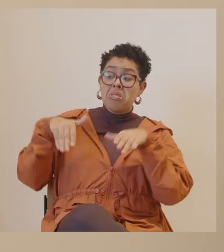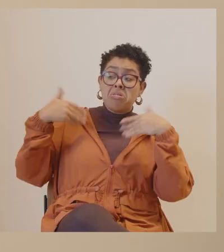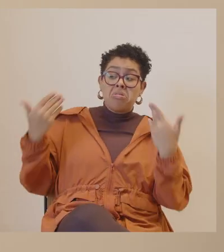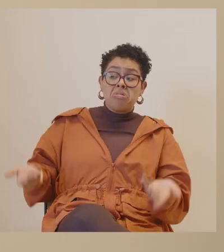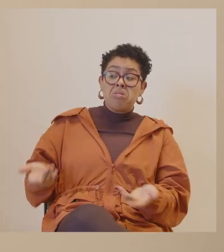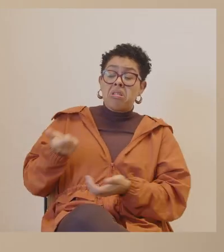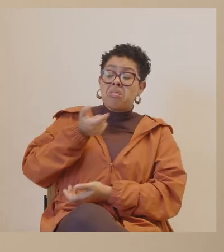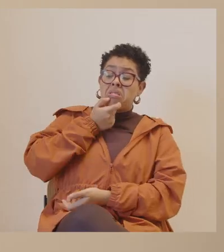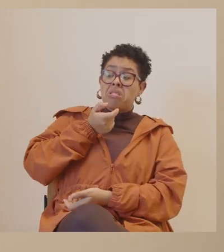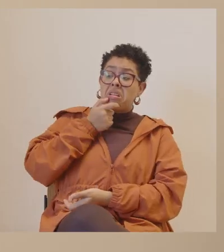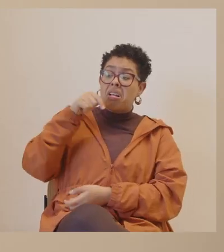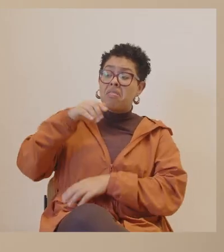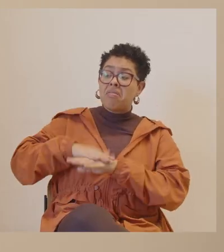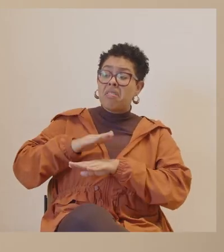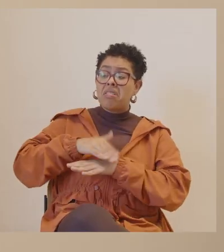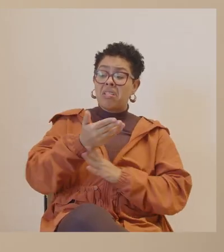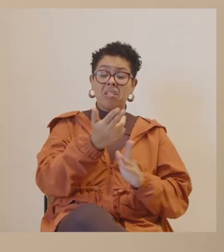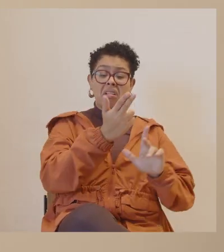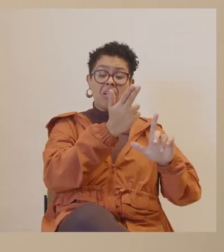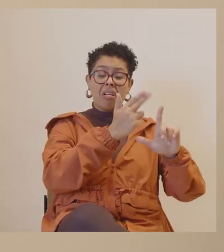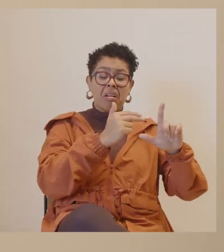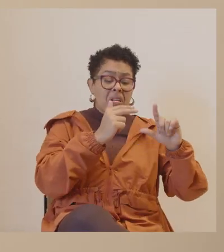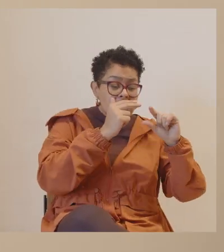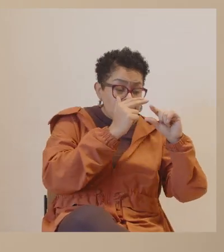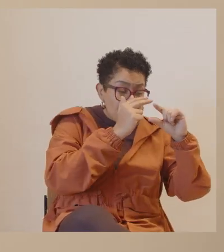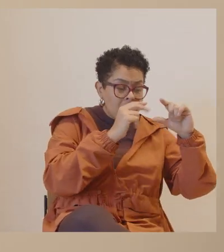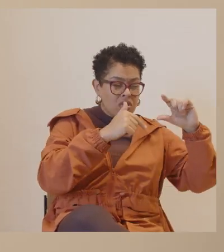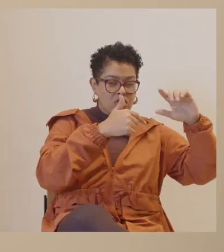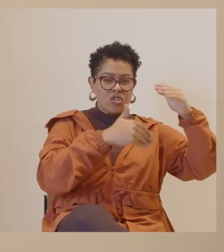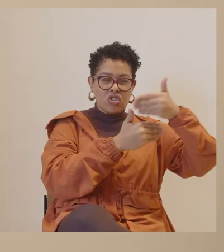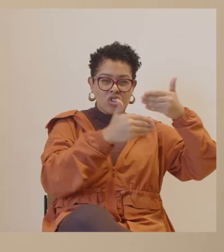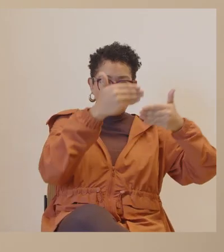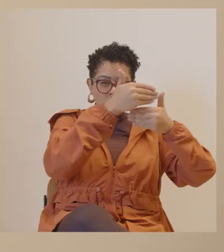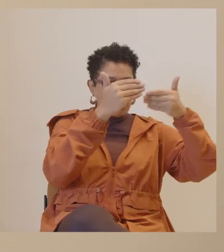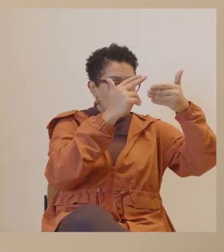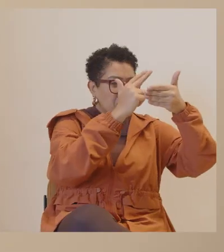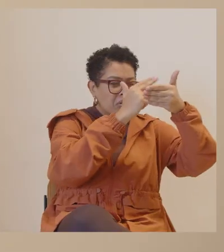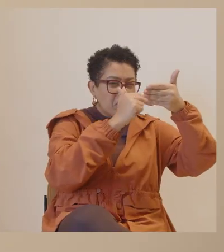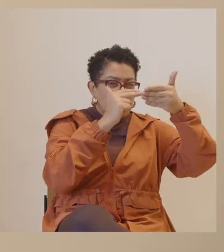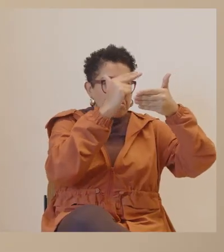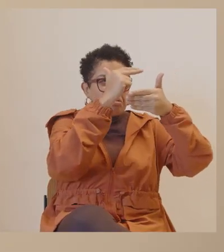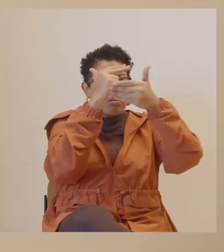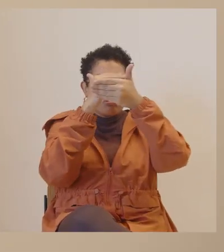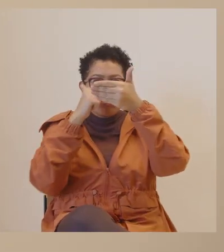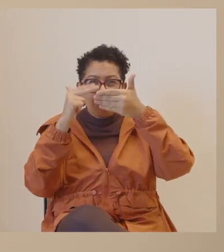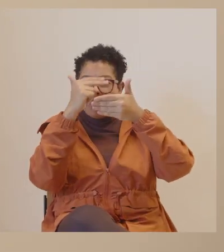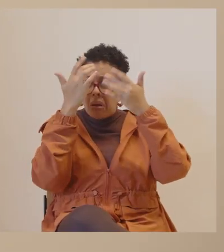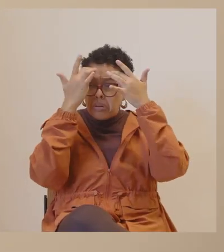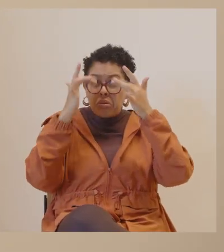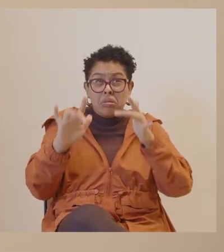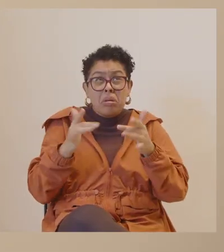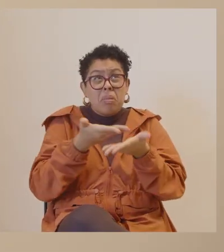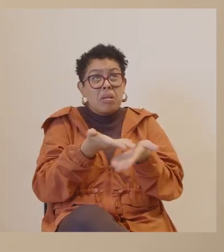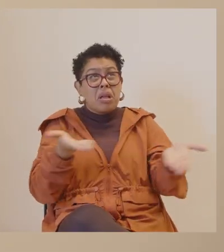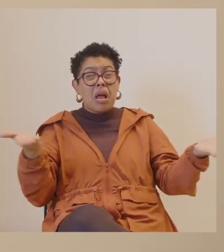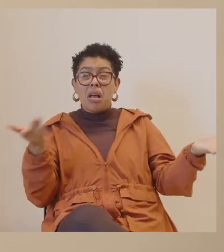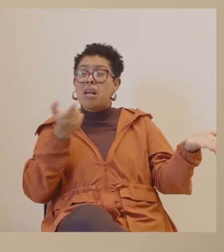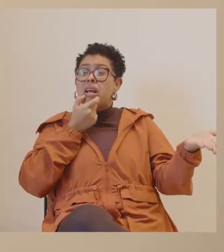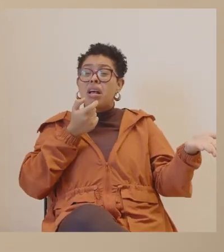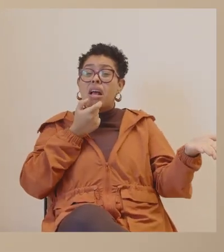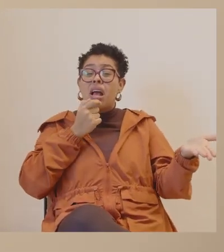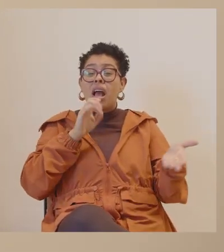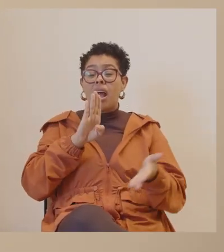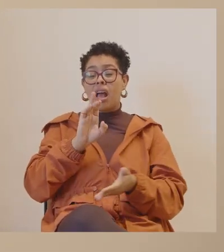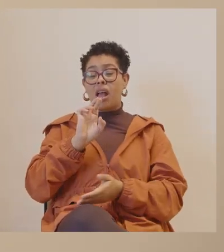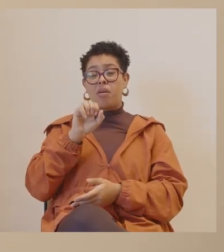estão fazendo aqui, pintando esses mínimos tijolinhos, porque o que é incrível em Londres é a bruma. Né, a fog